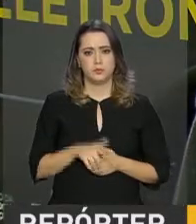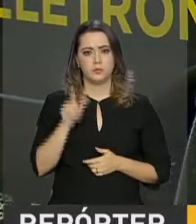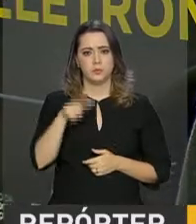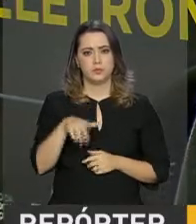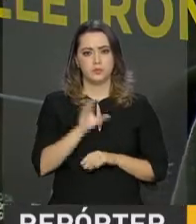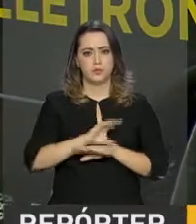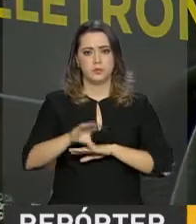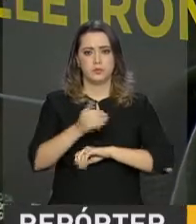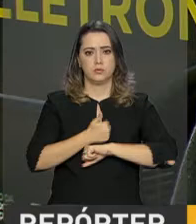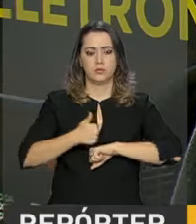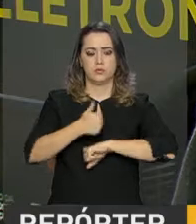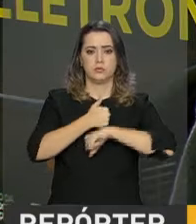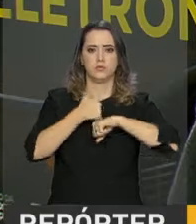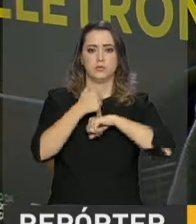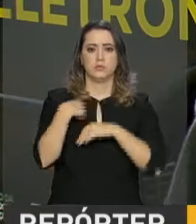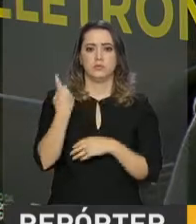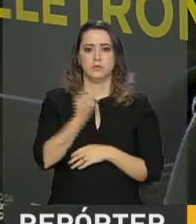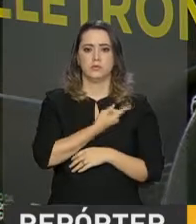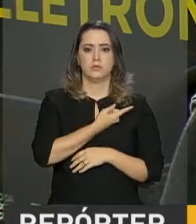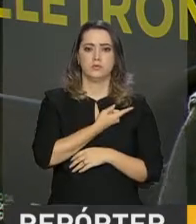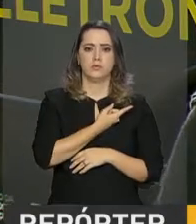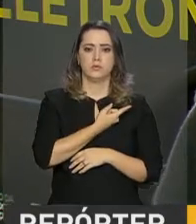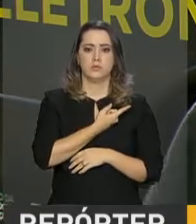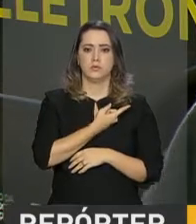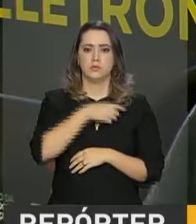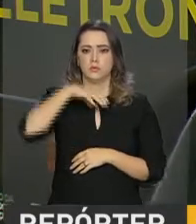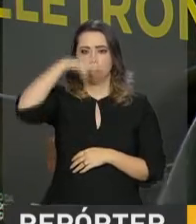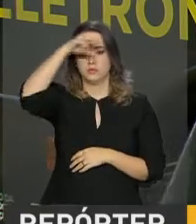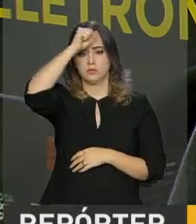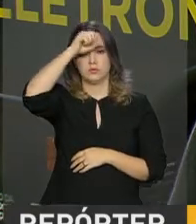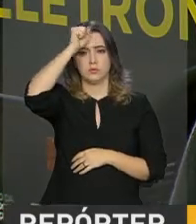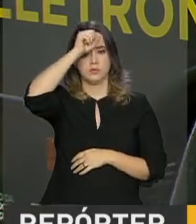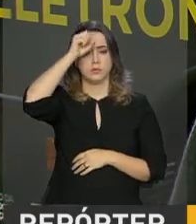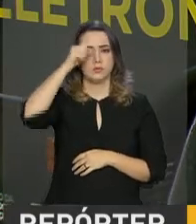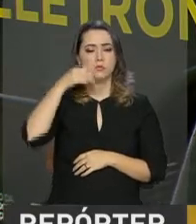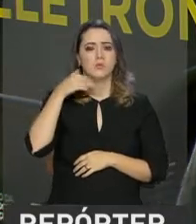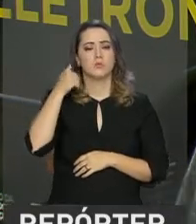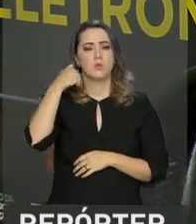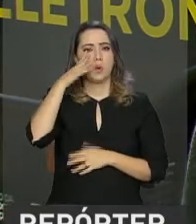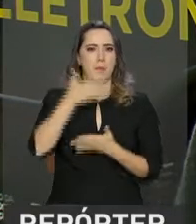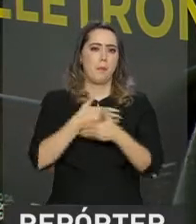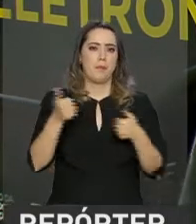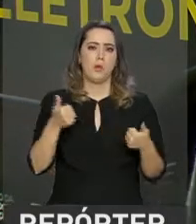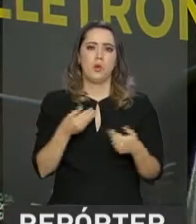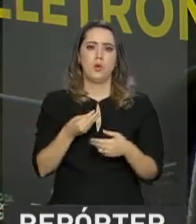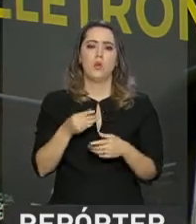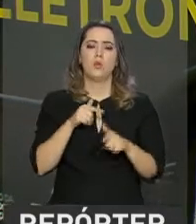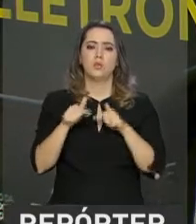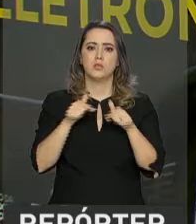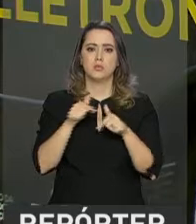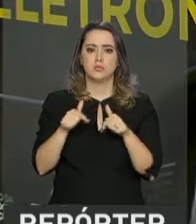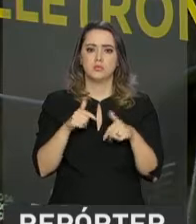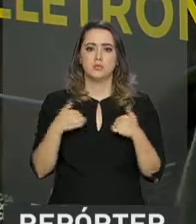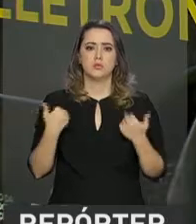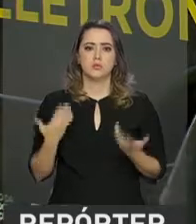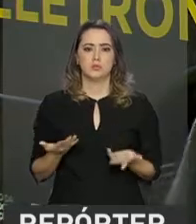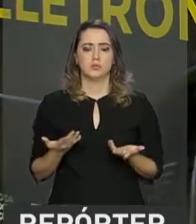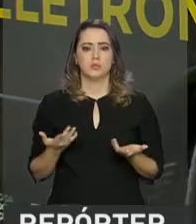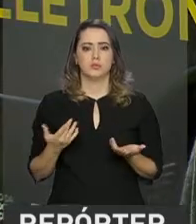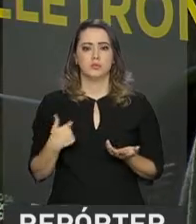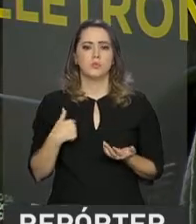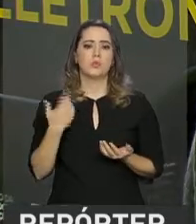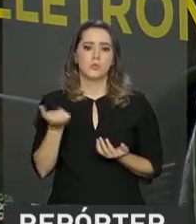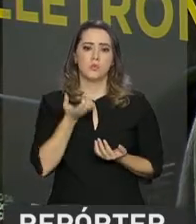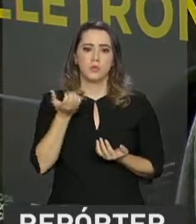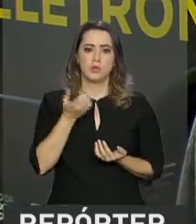profissionalizante é a gente está aprendendo pra ter melhor chance de ter trabalho não é e eu